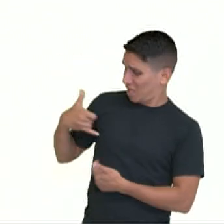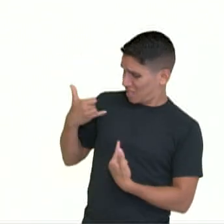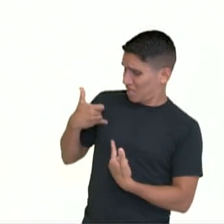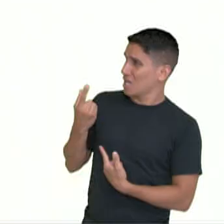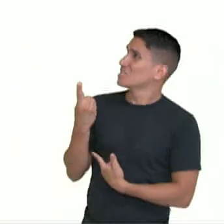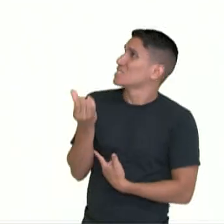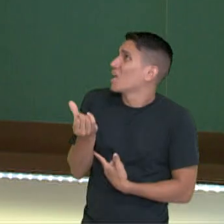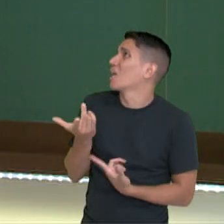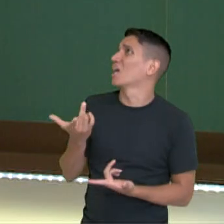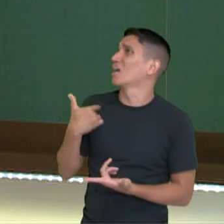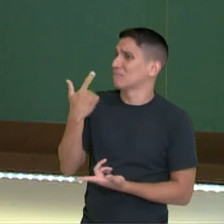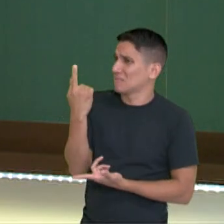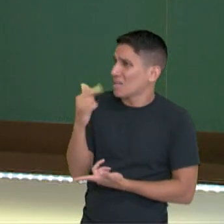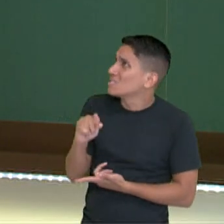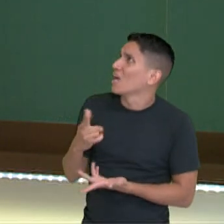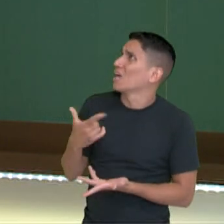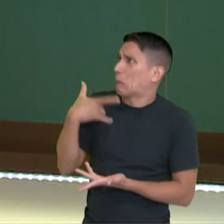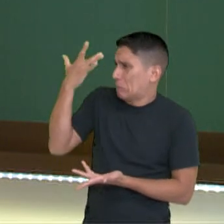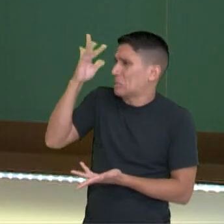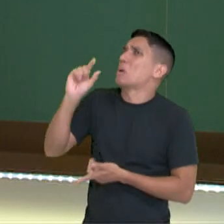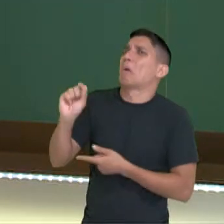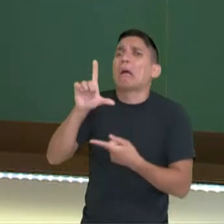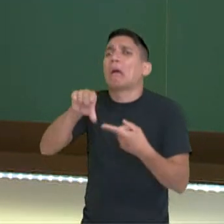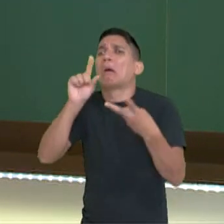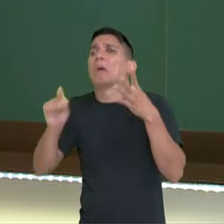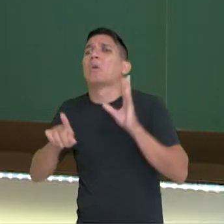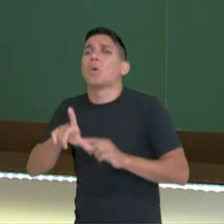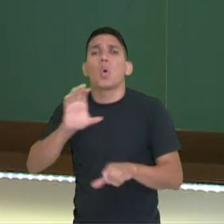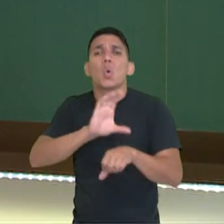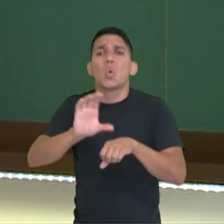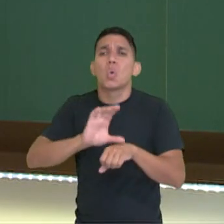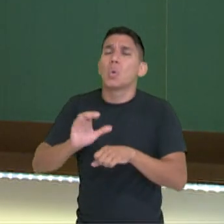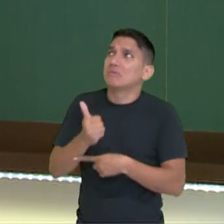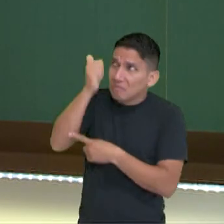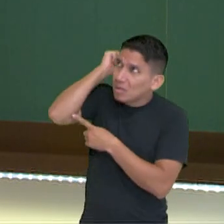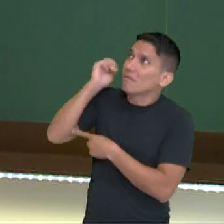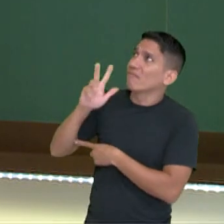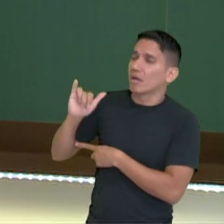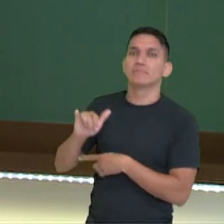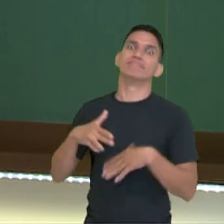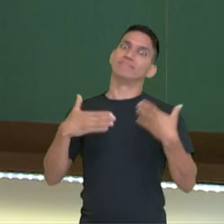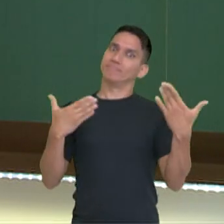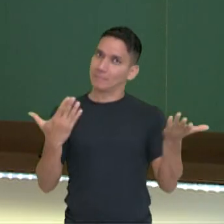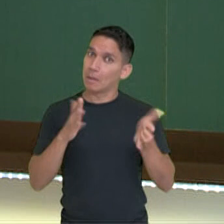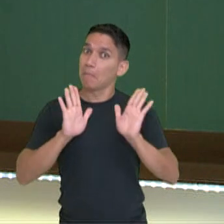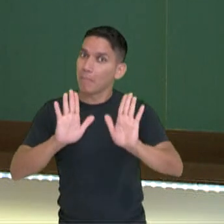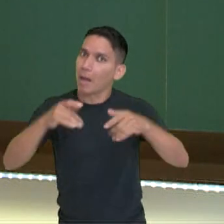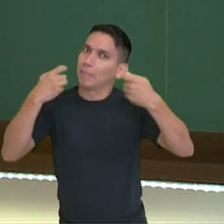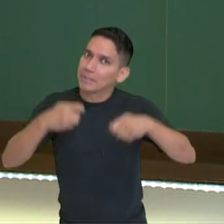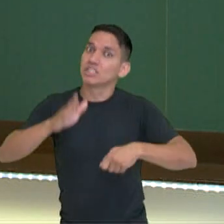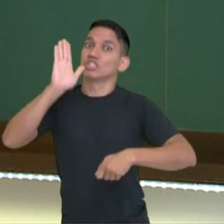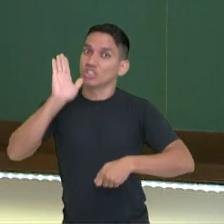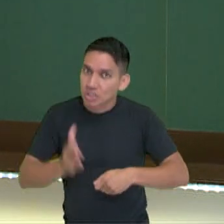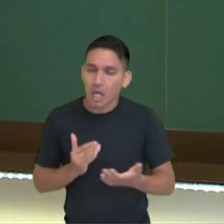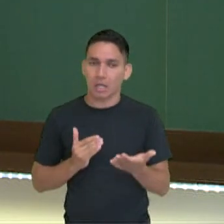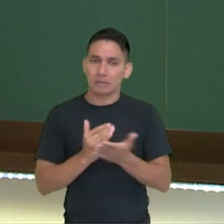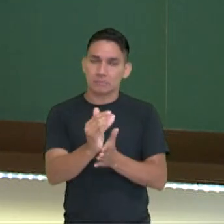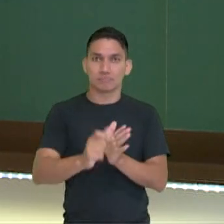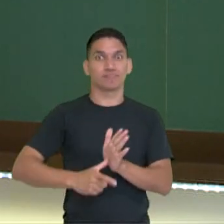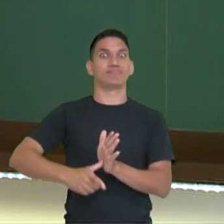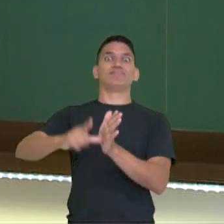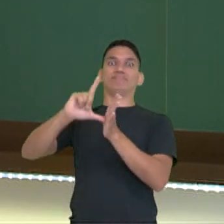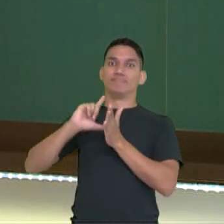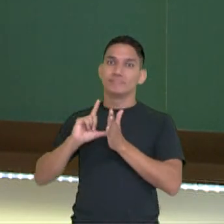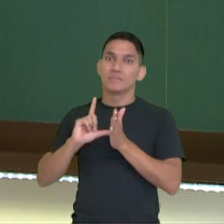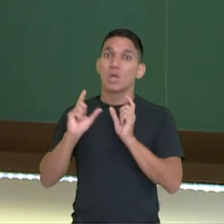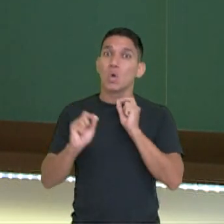Nem sei direito ainda o que eu vou fazer de vestibular para estudar na universidade. Pois é. Mas a gente tem que começar a pensar muito cedo. A